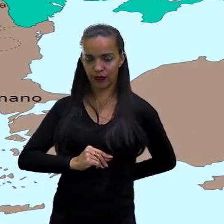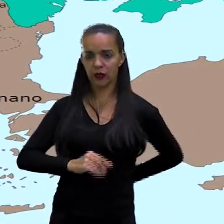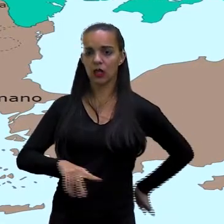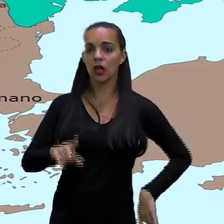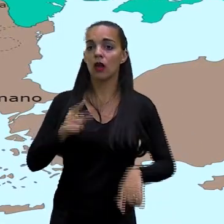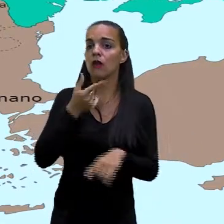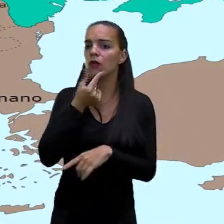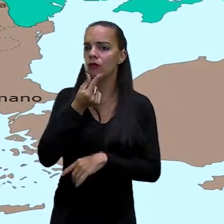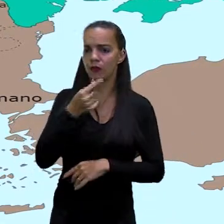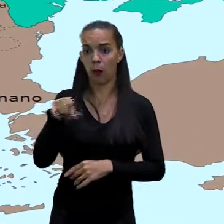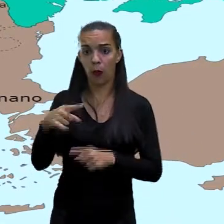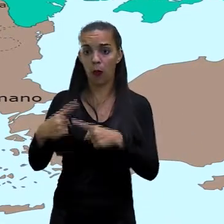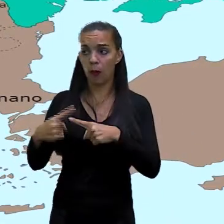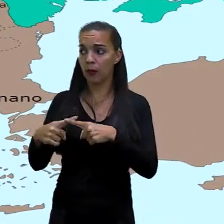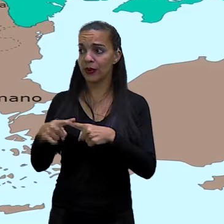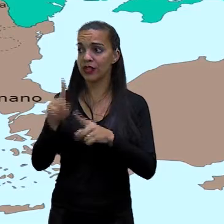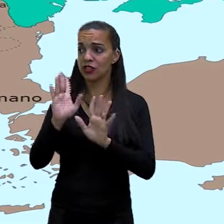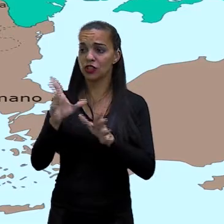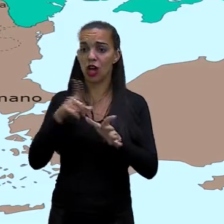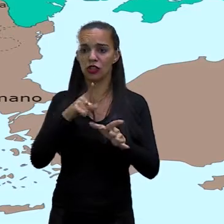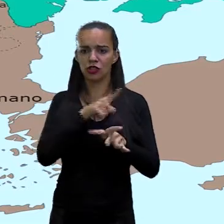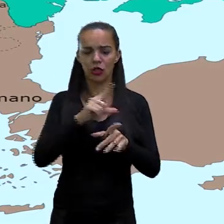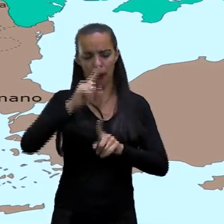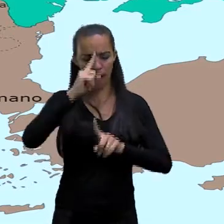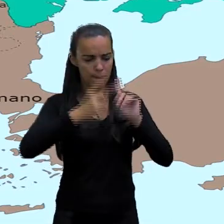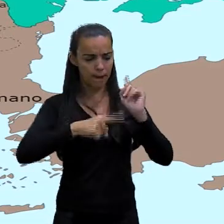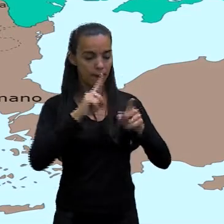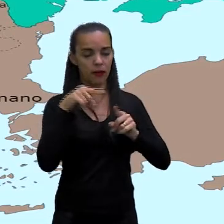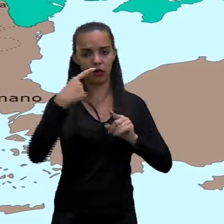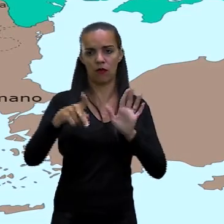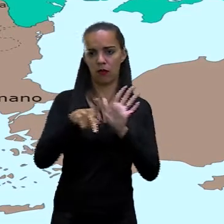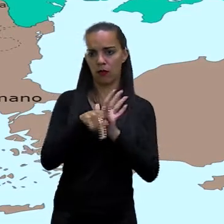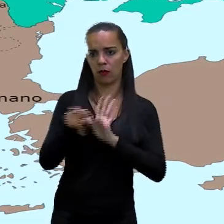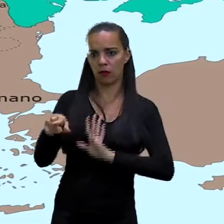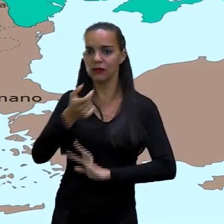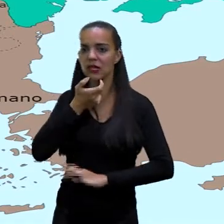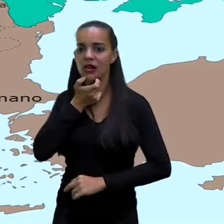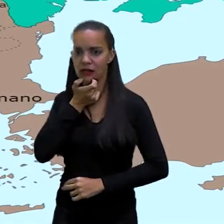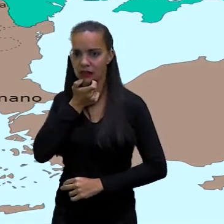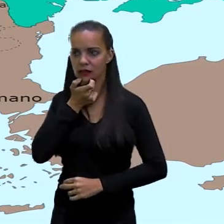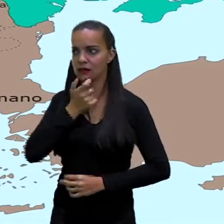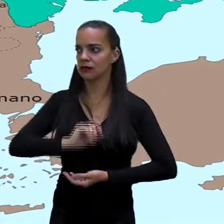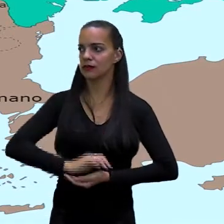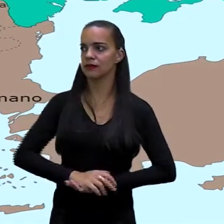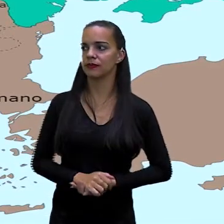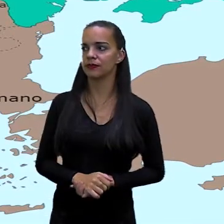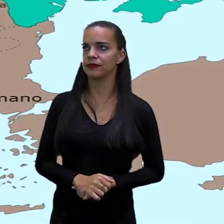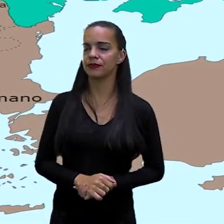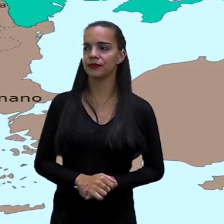tá? Esse comandante, ele veio